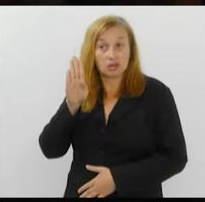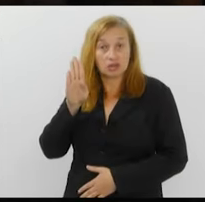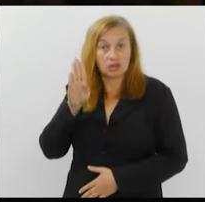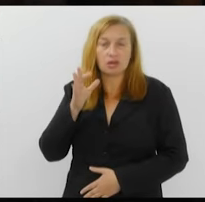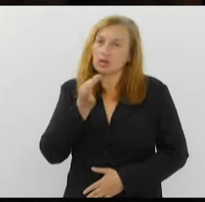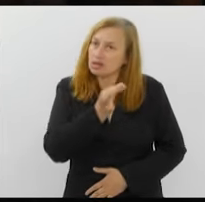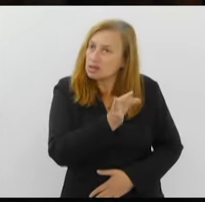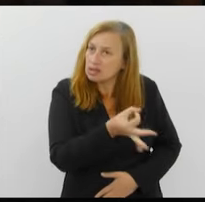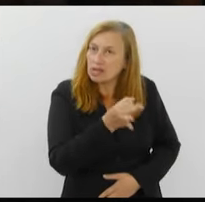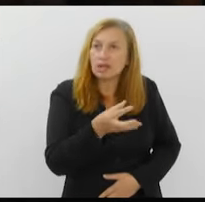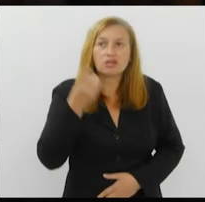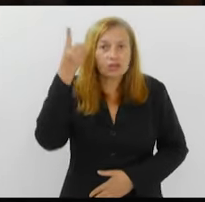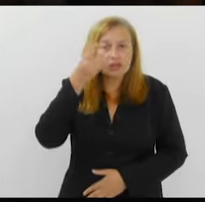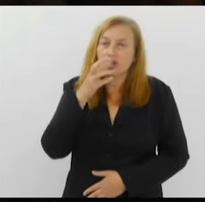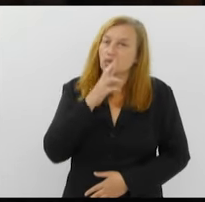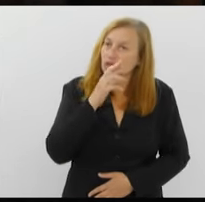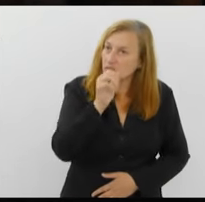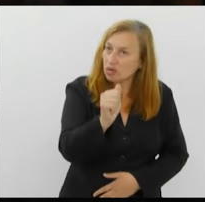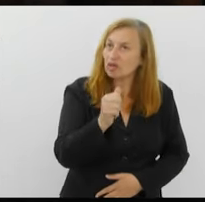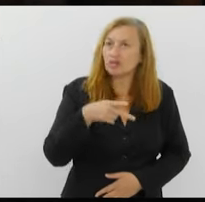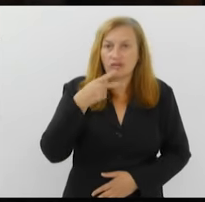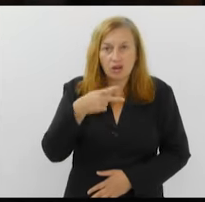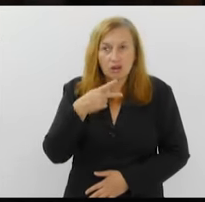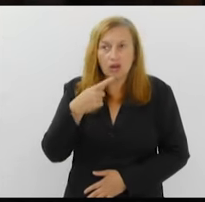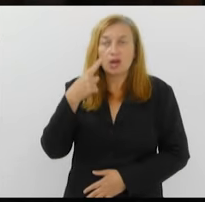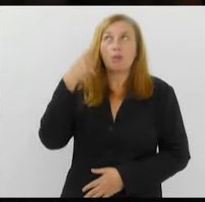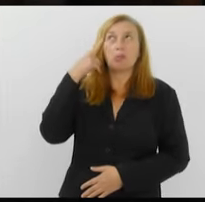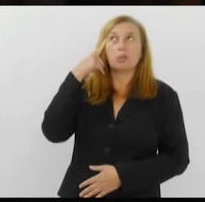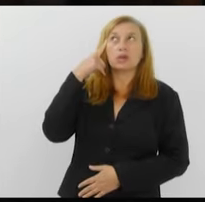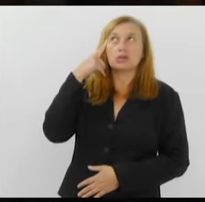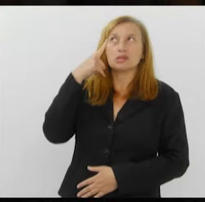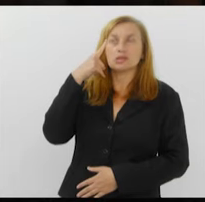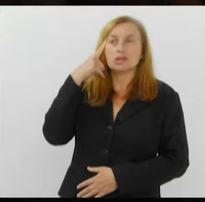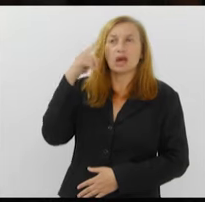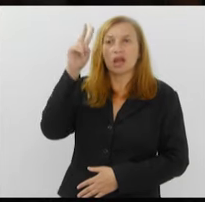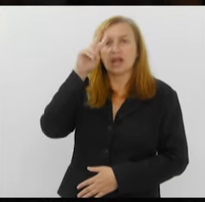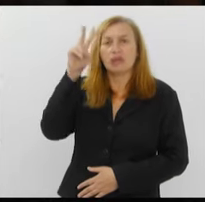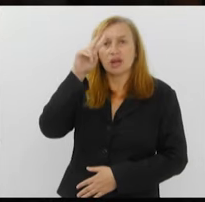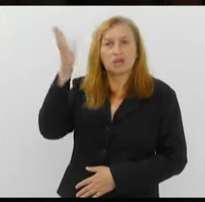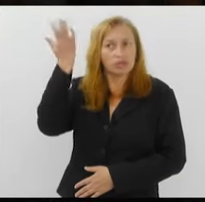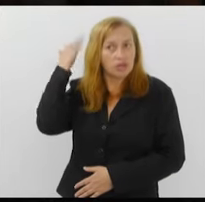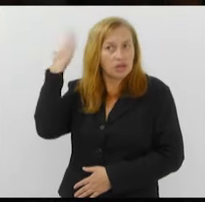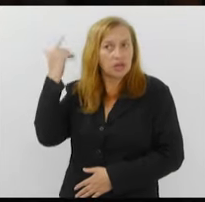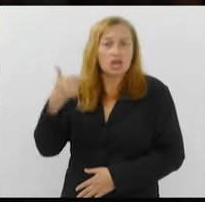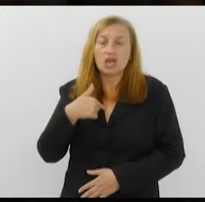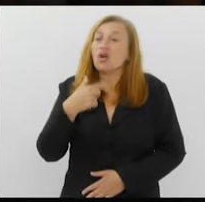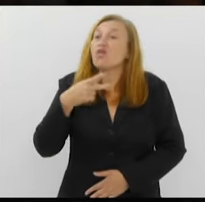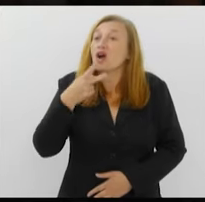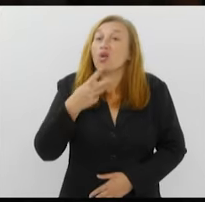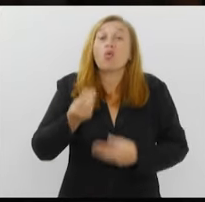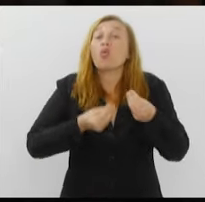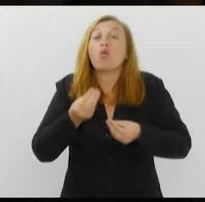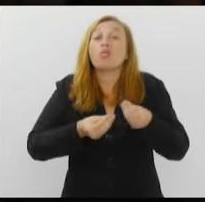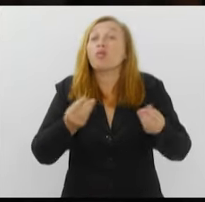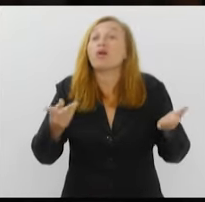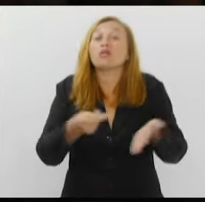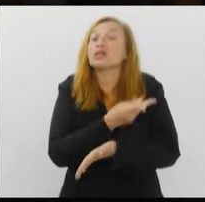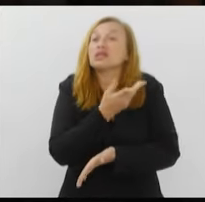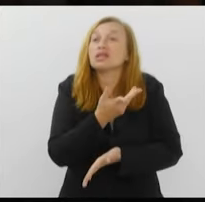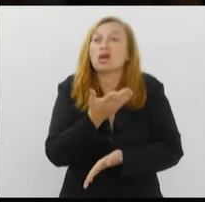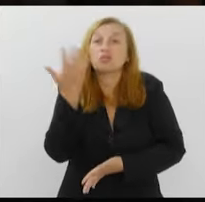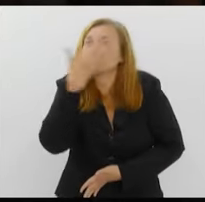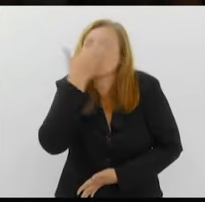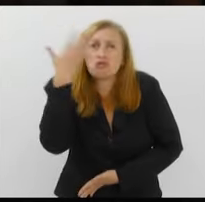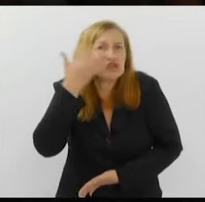deputado Rodrigo Amorim trouxe e que me fez recordar. E eu indago como será esse procedimento, porque não estou